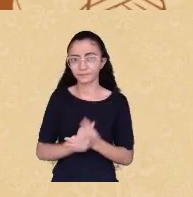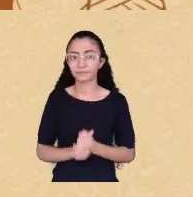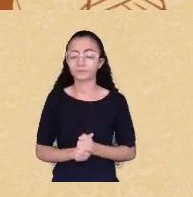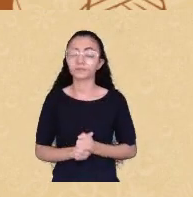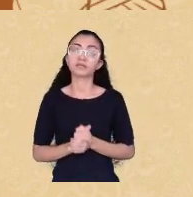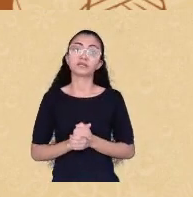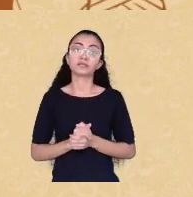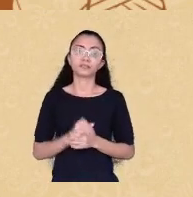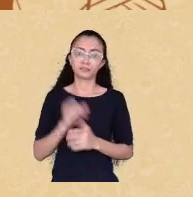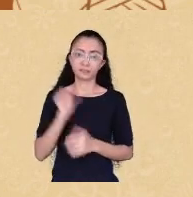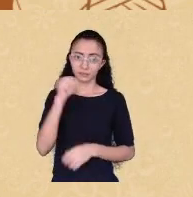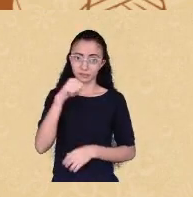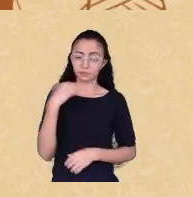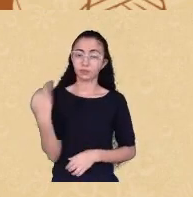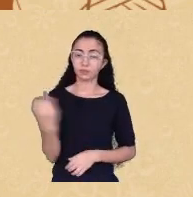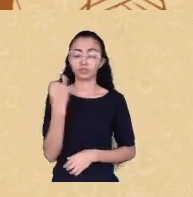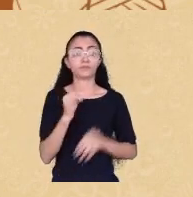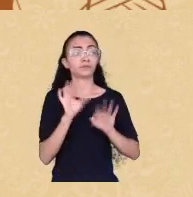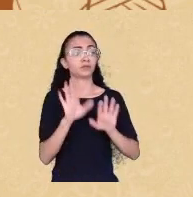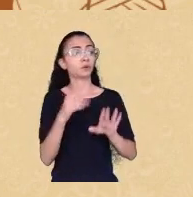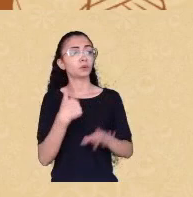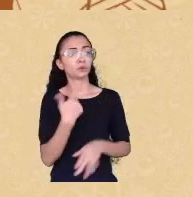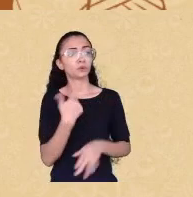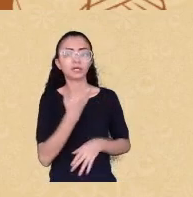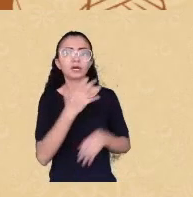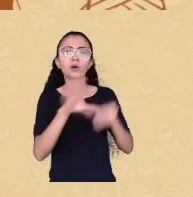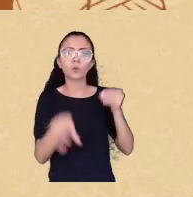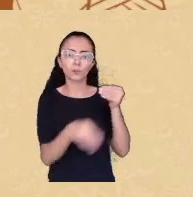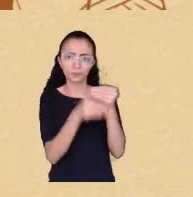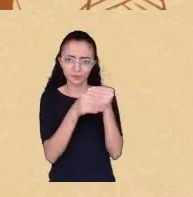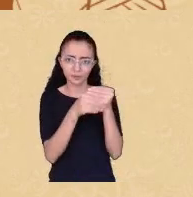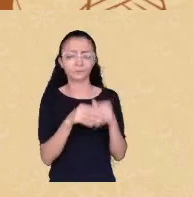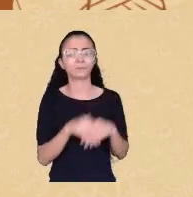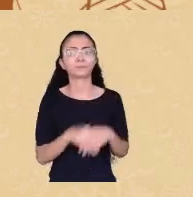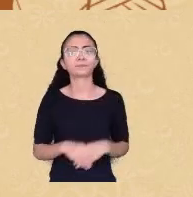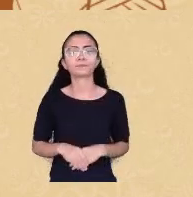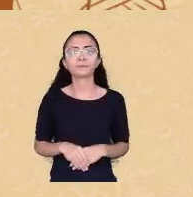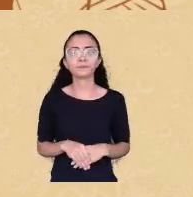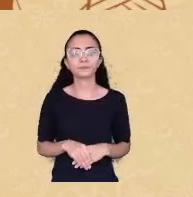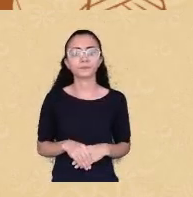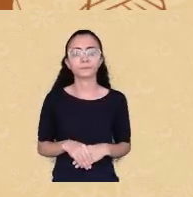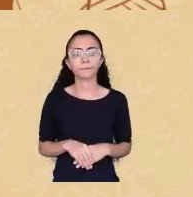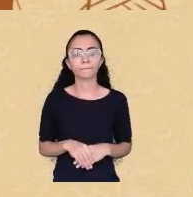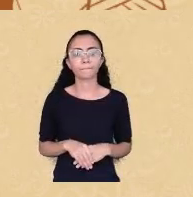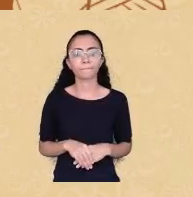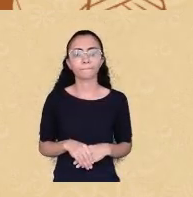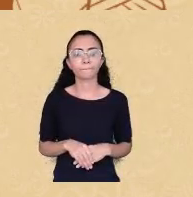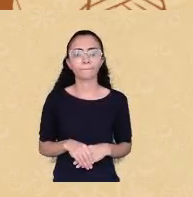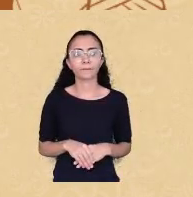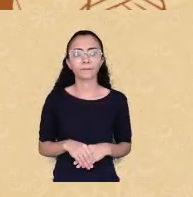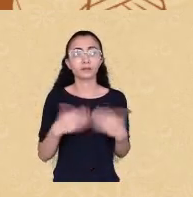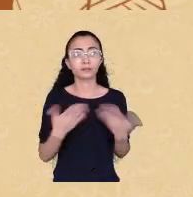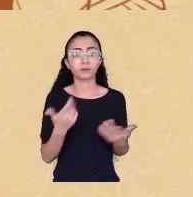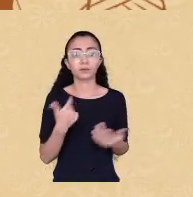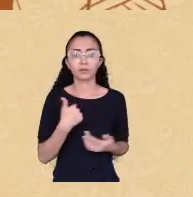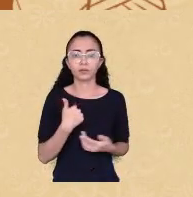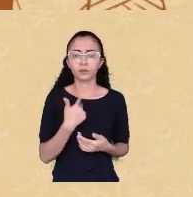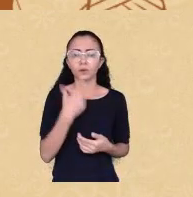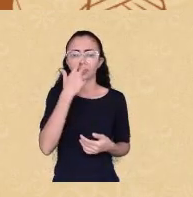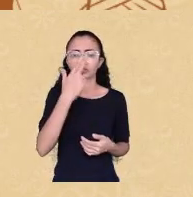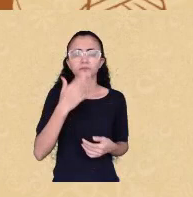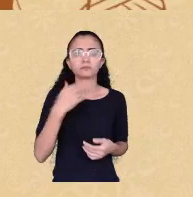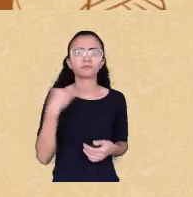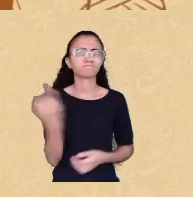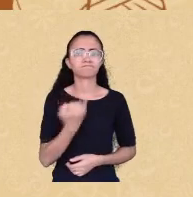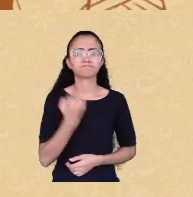fazer alguns apontamentos, são bem breves, Jaqueline. Primeiro, assim, achei muito importante você